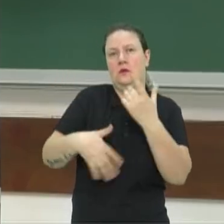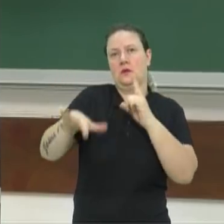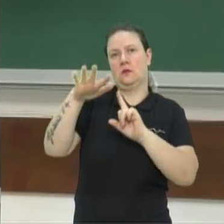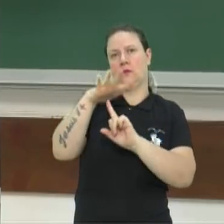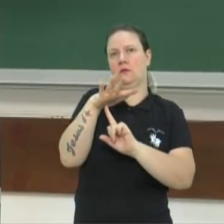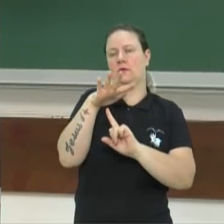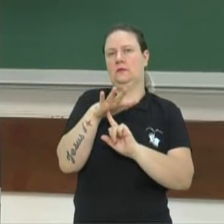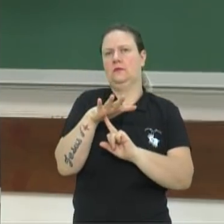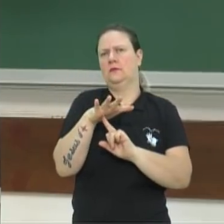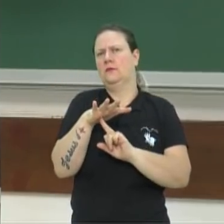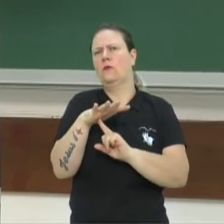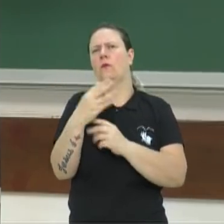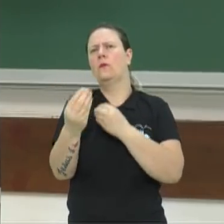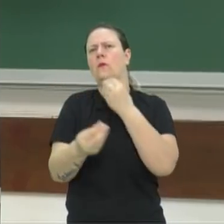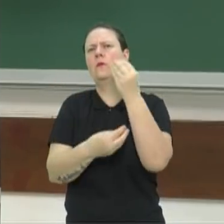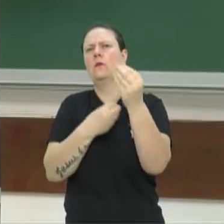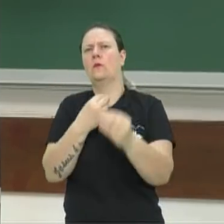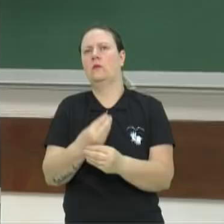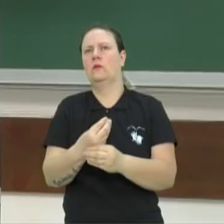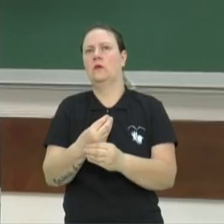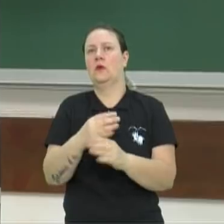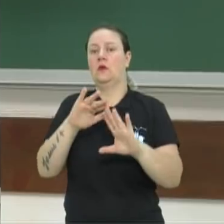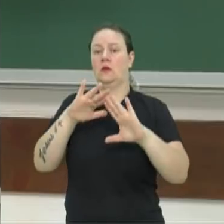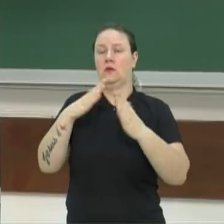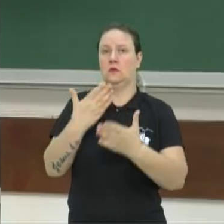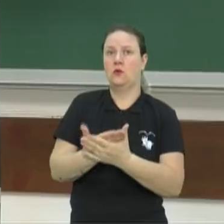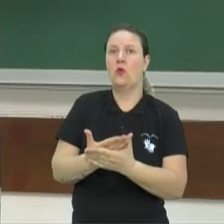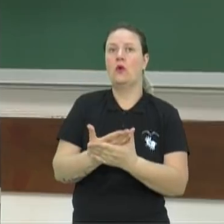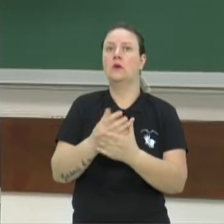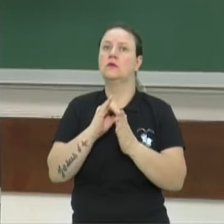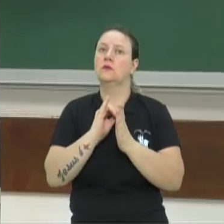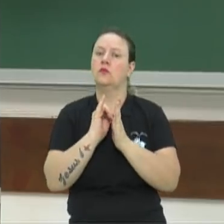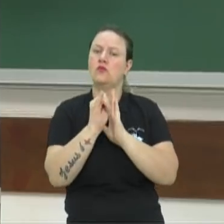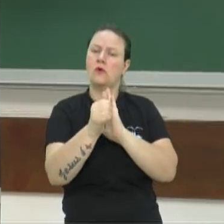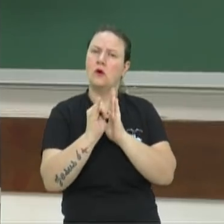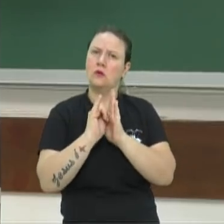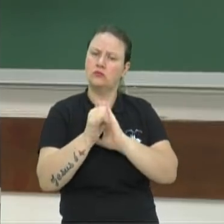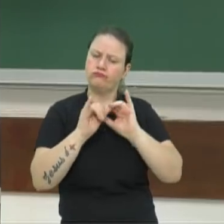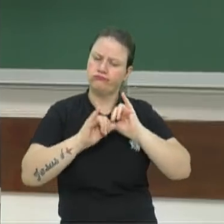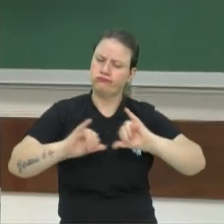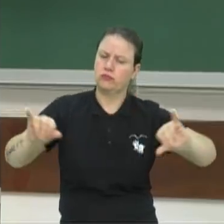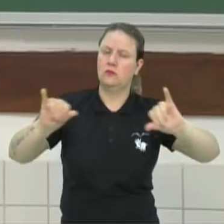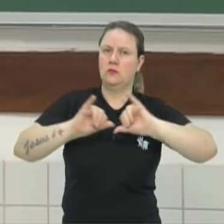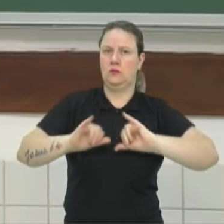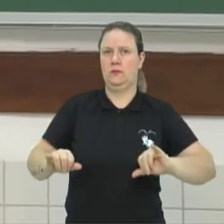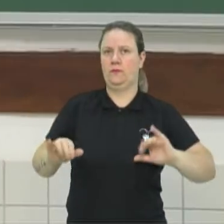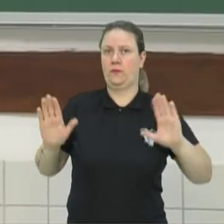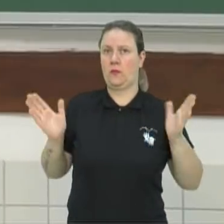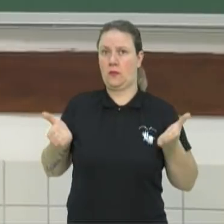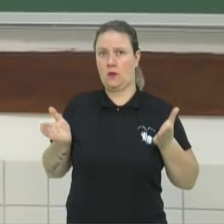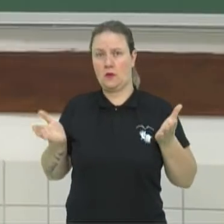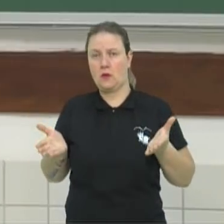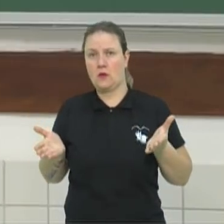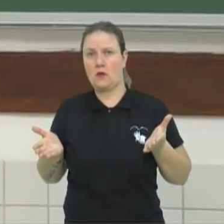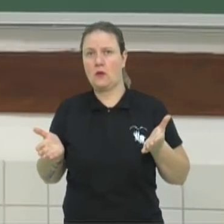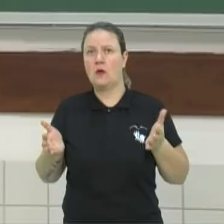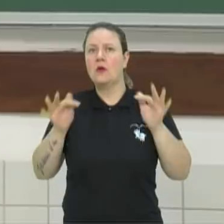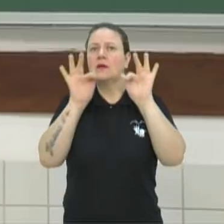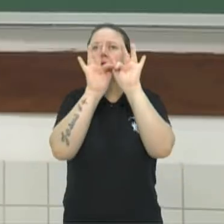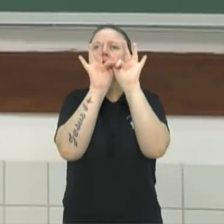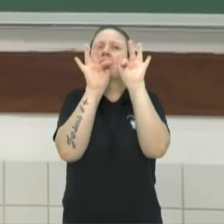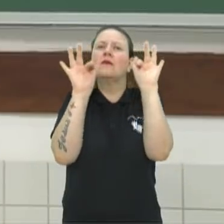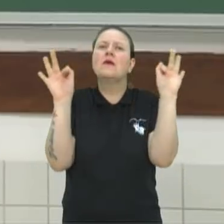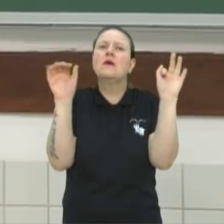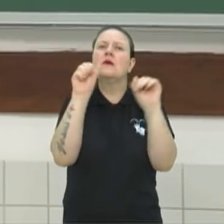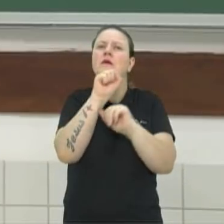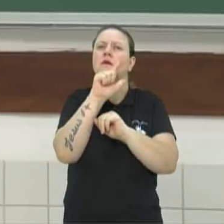acordo com? Conforme. Foi a escola que disse. Neste caso do sal, o que que eu quero que você entenda? Como que eles